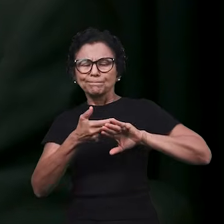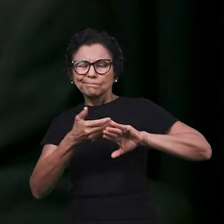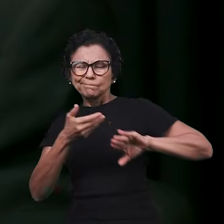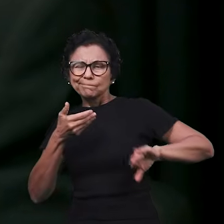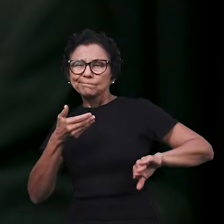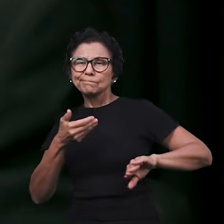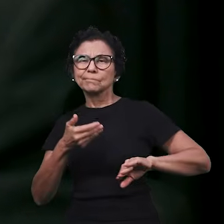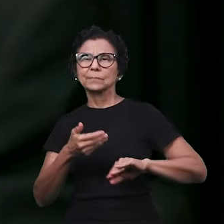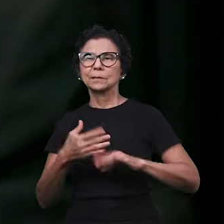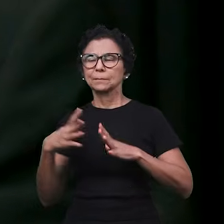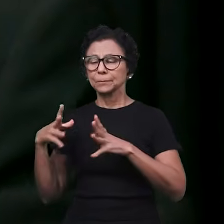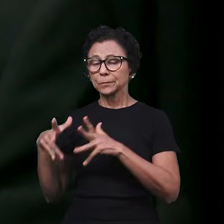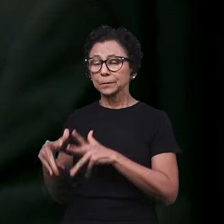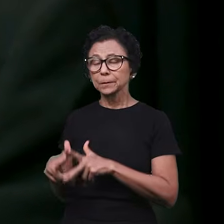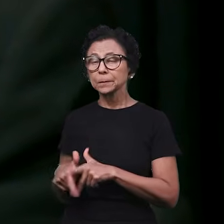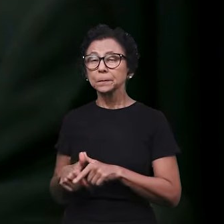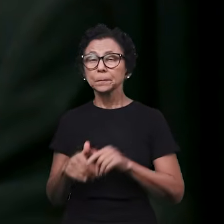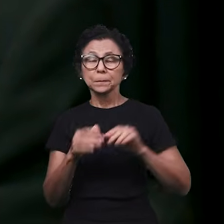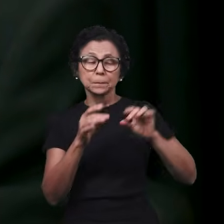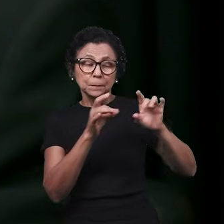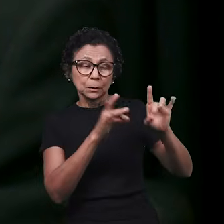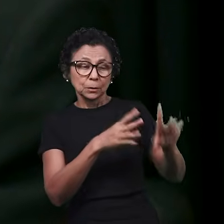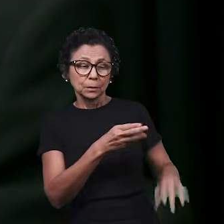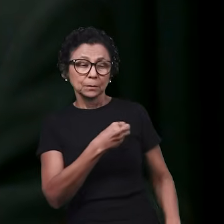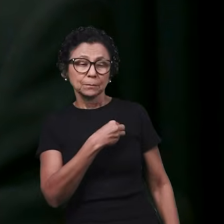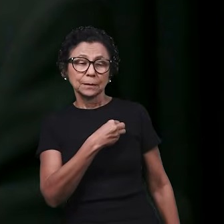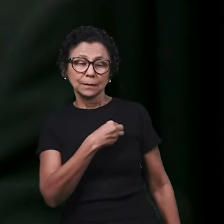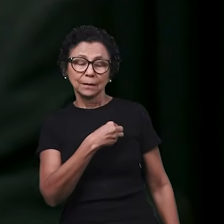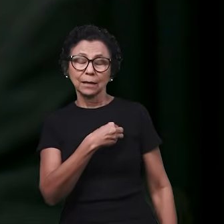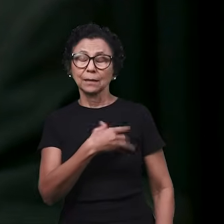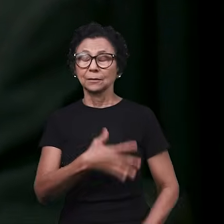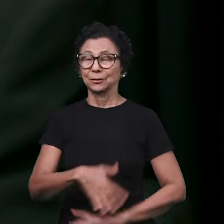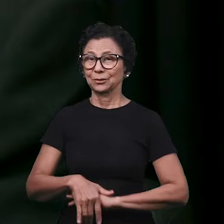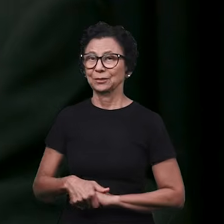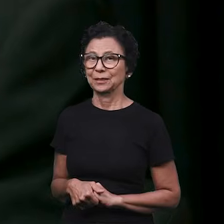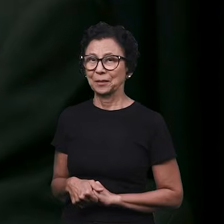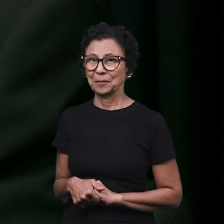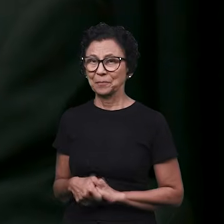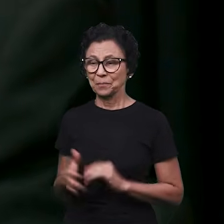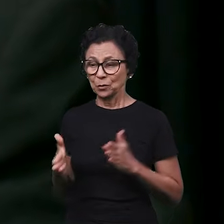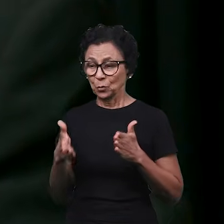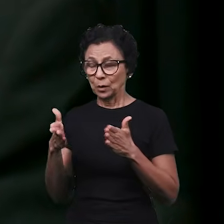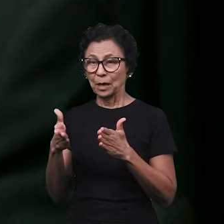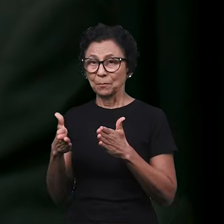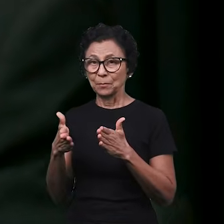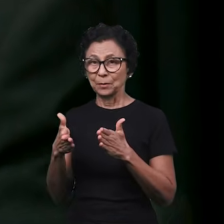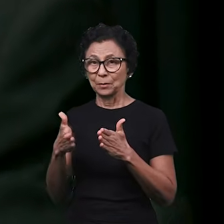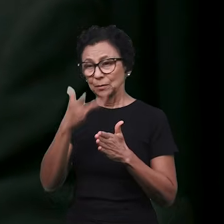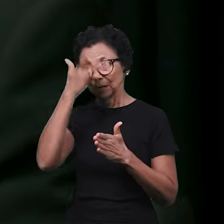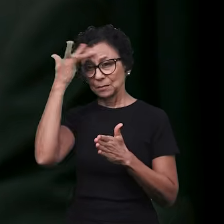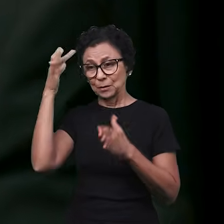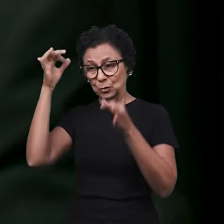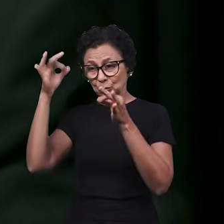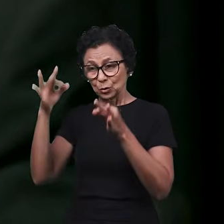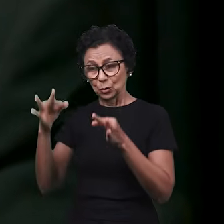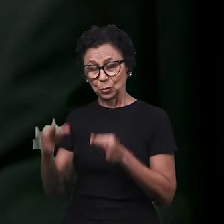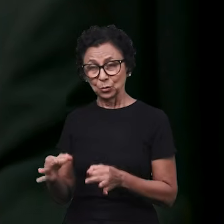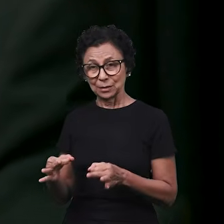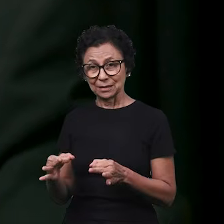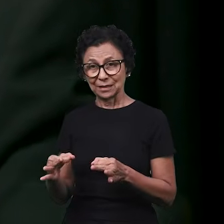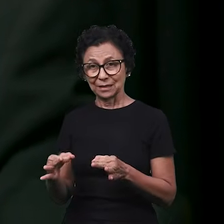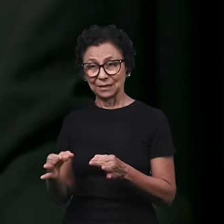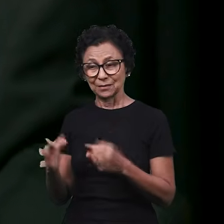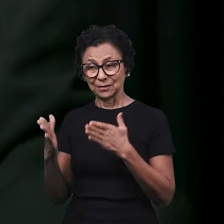é aquele versículo de Provérbios, né? A vereda dos justos é como a luz da aurora, que vai